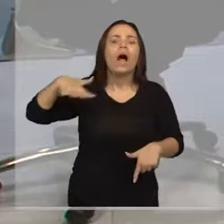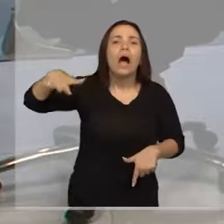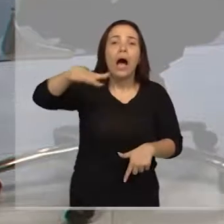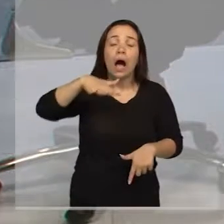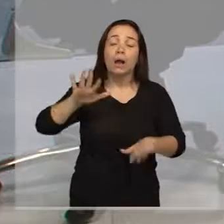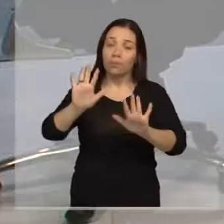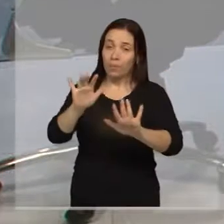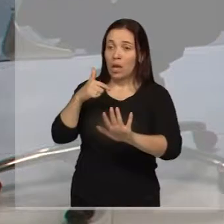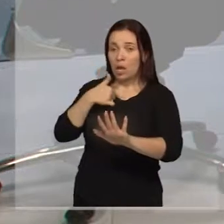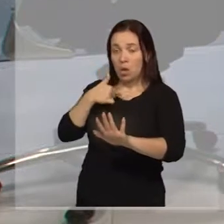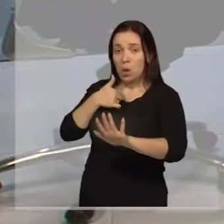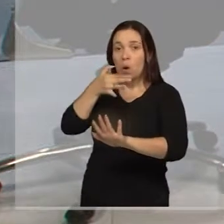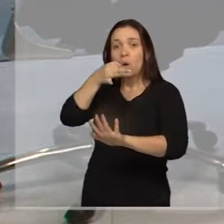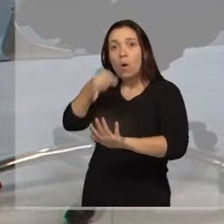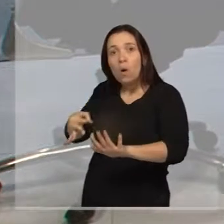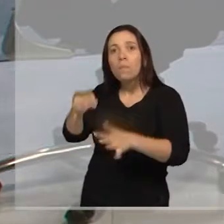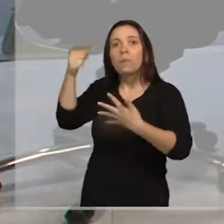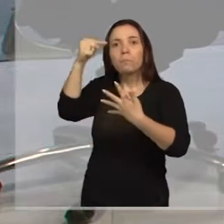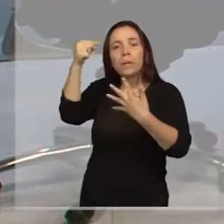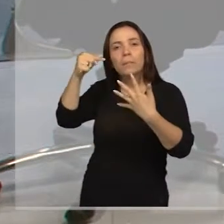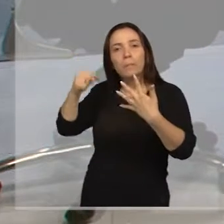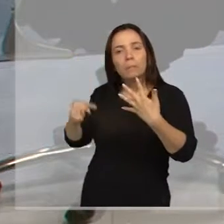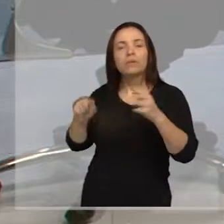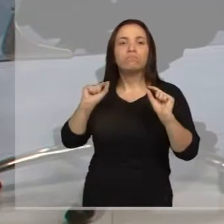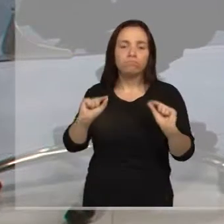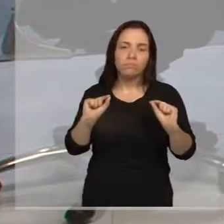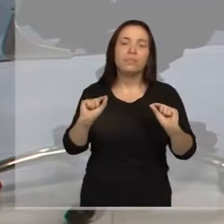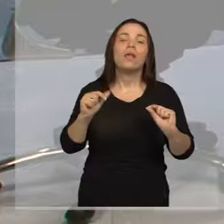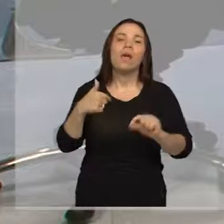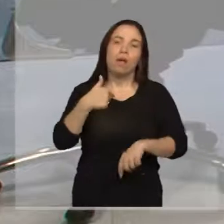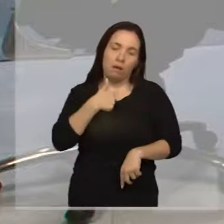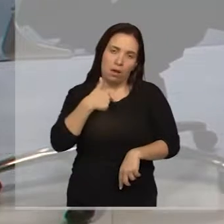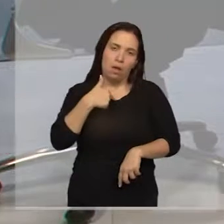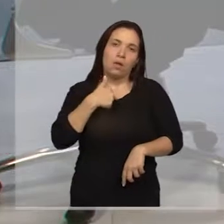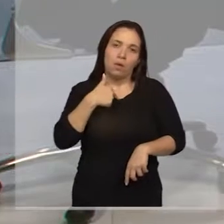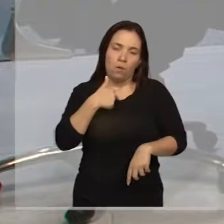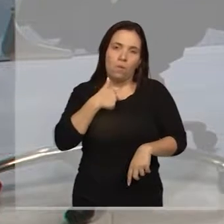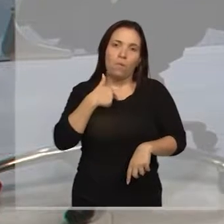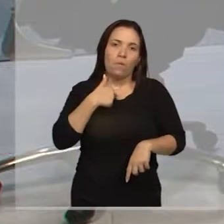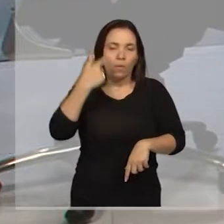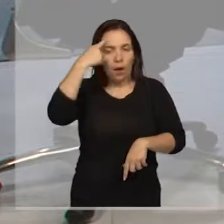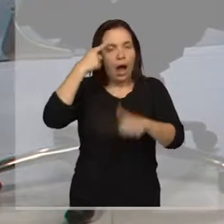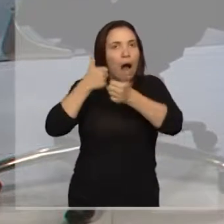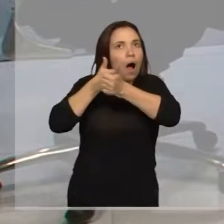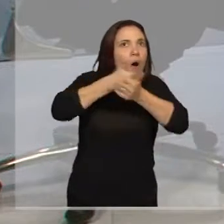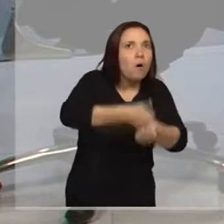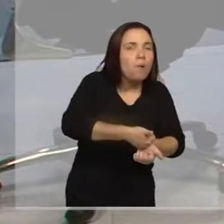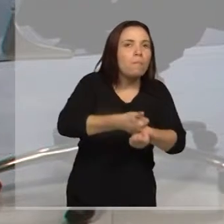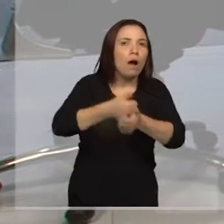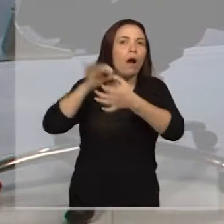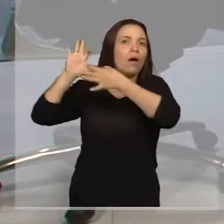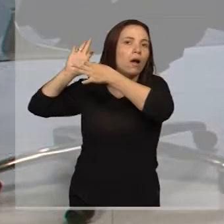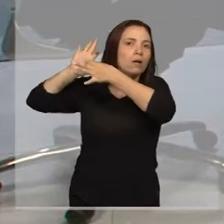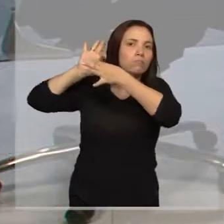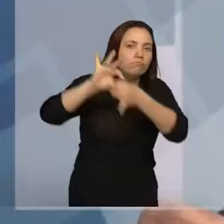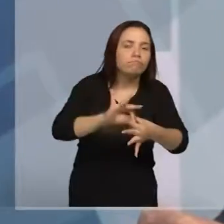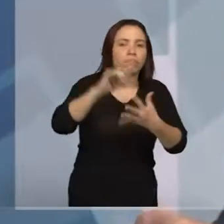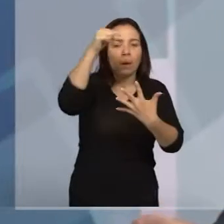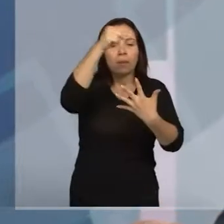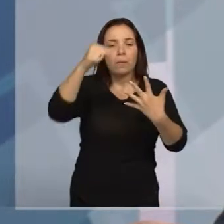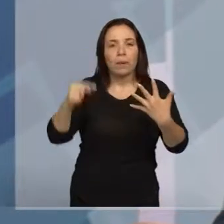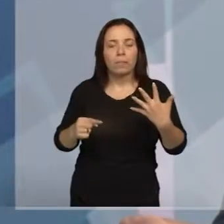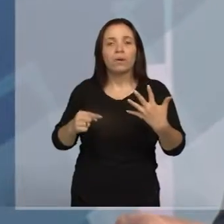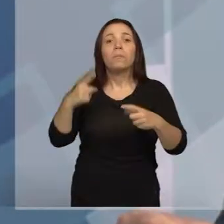estou colocando esses elementos, que são elementos nos quais eu estou me fixando para não perder... né,